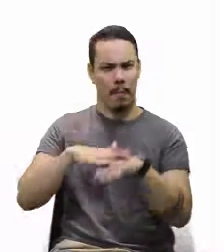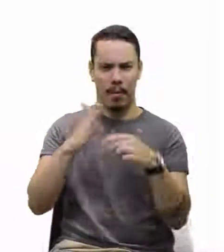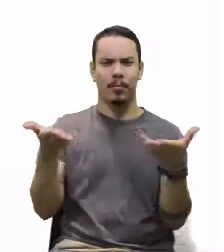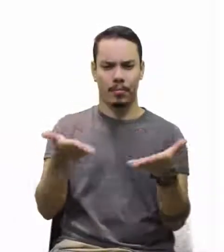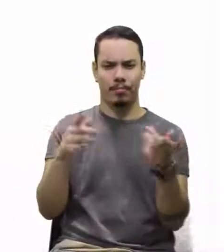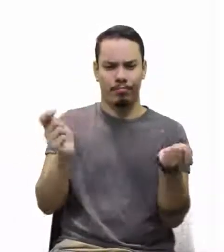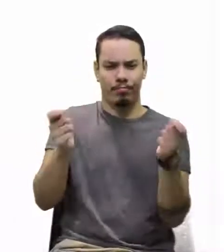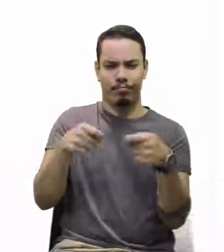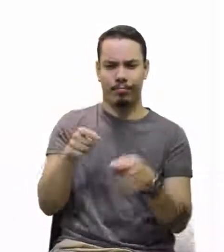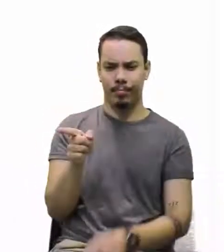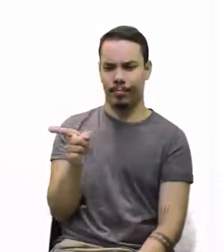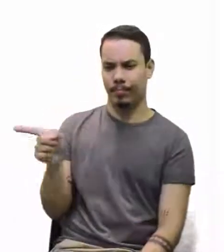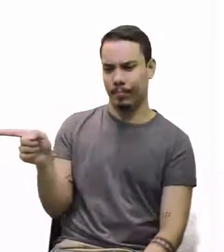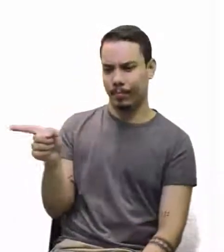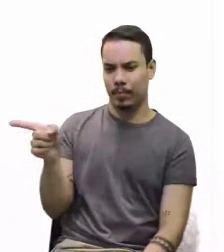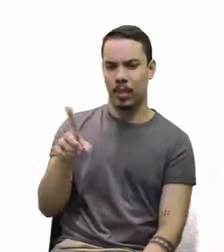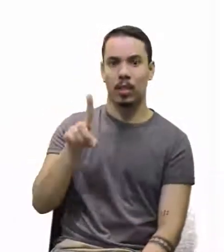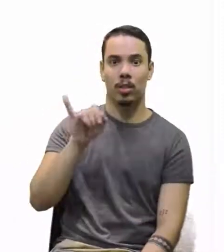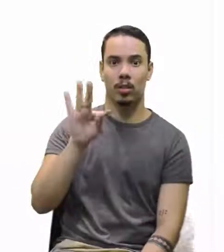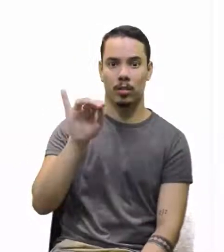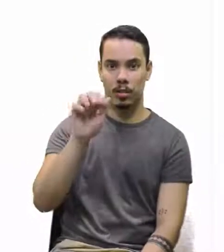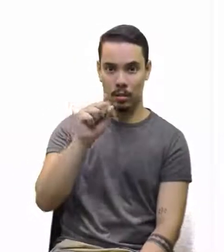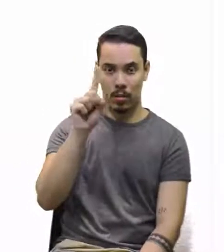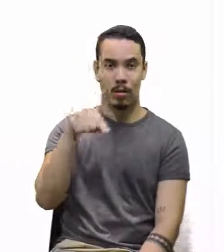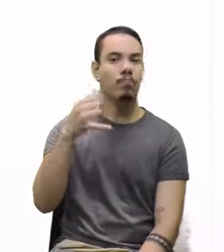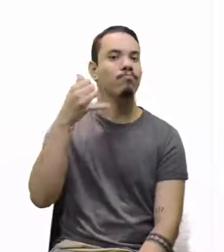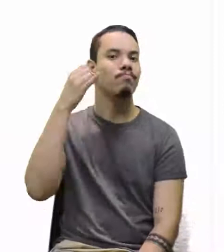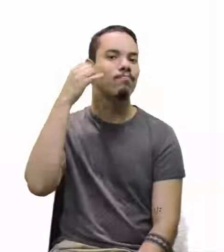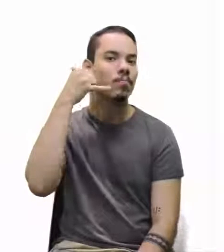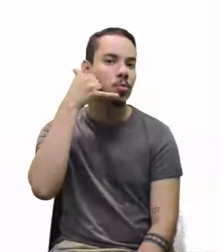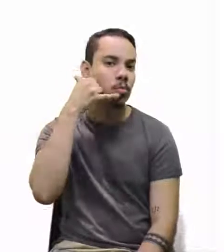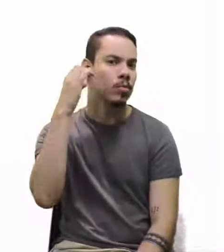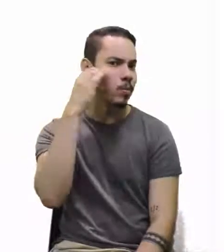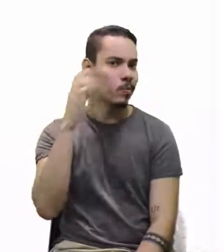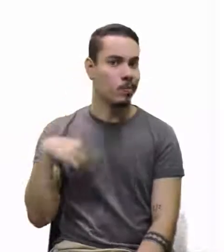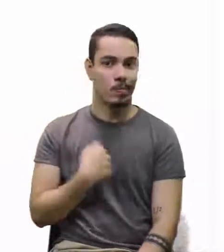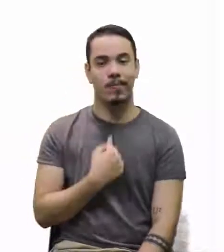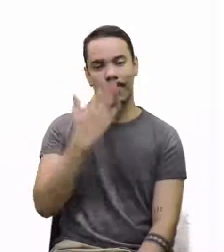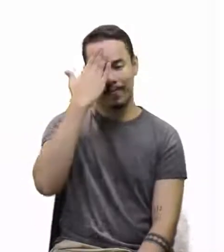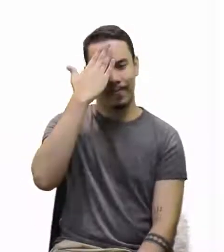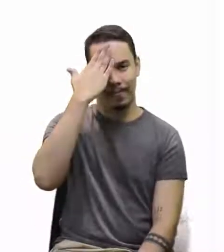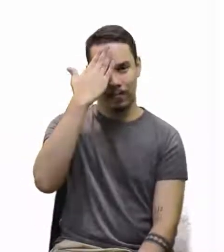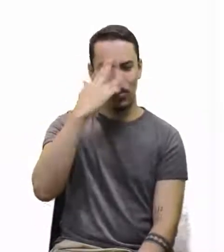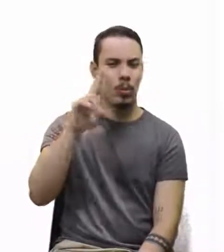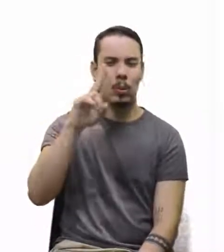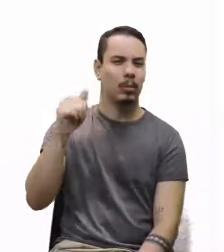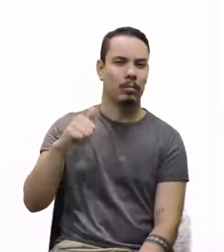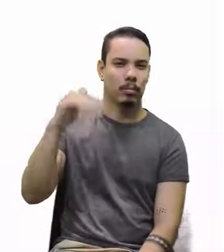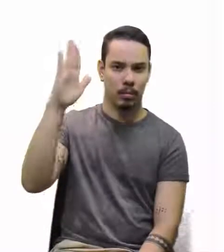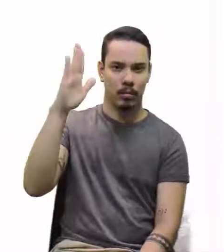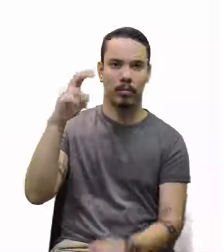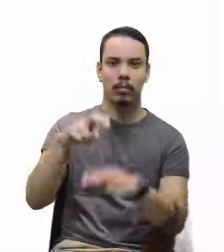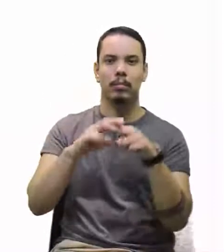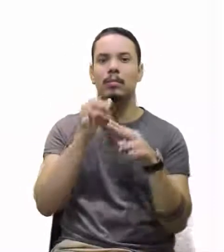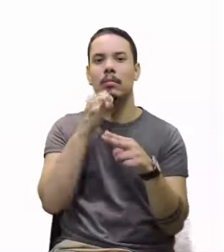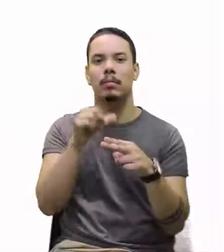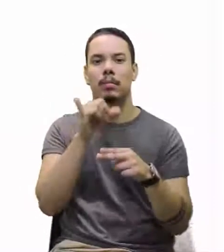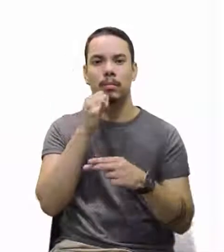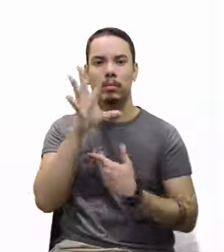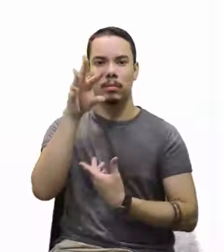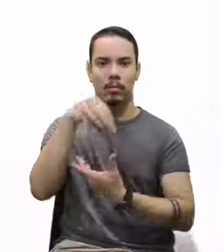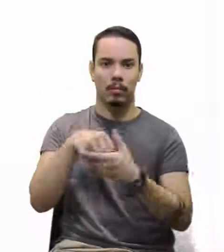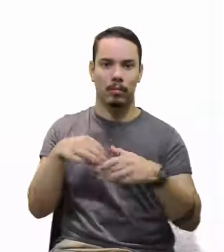formado de elementos digitais, né? O celular é a prova mais simples disso aí. Para armazenar energia através de um